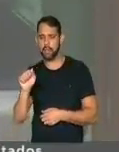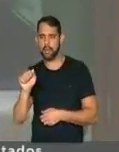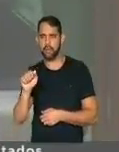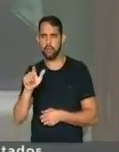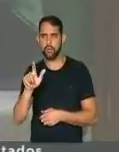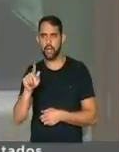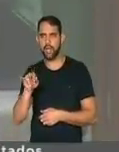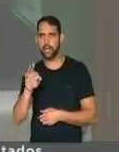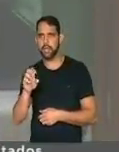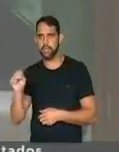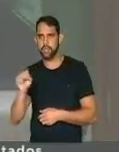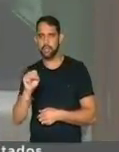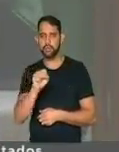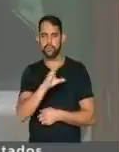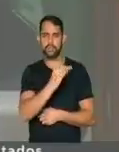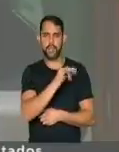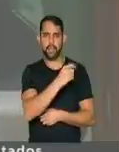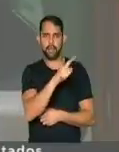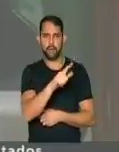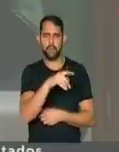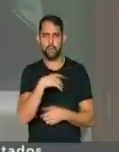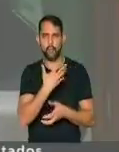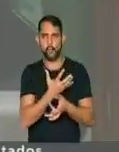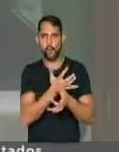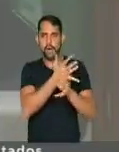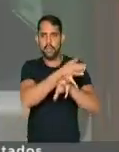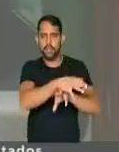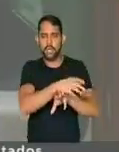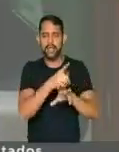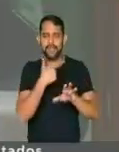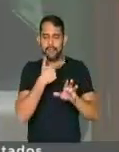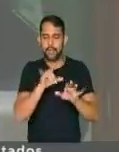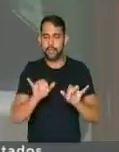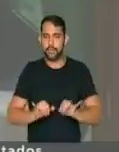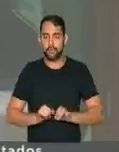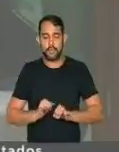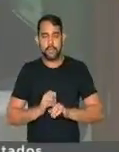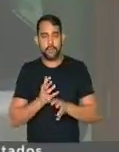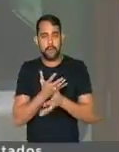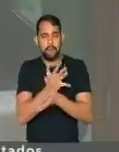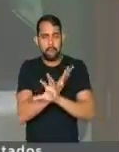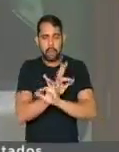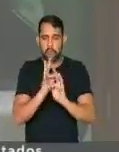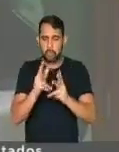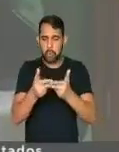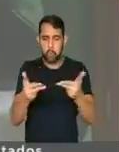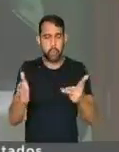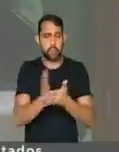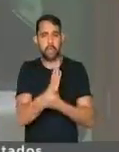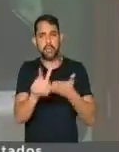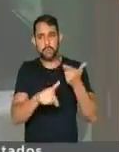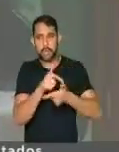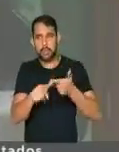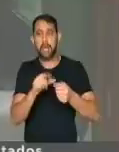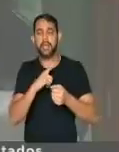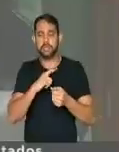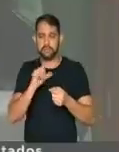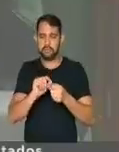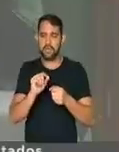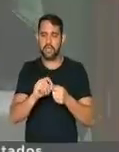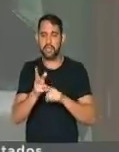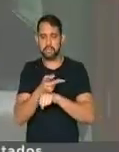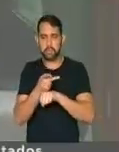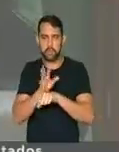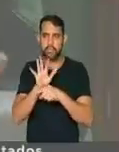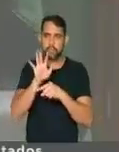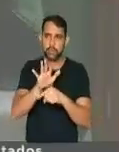do Agreste e o sertão. É uma seca que vem arrasando tudo, mas de qualquer maneira o trabalho que a gente tem